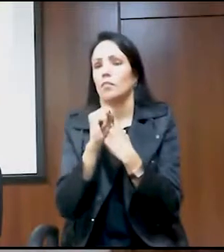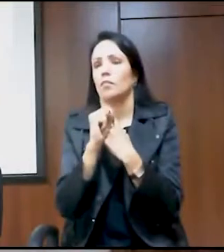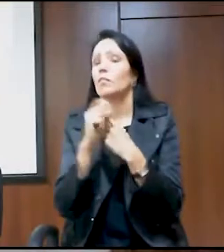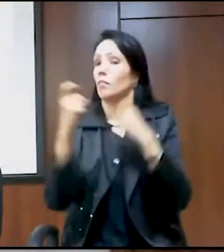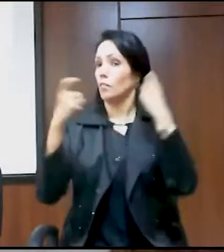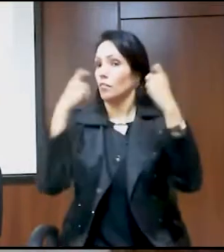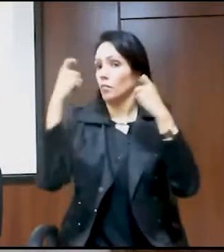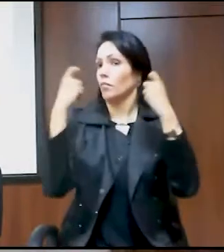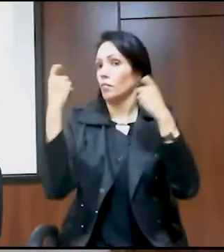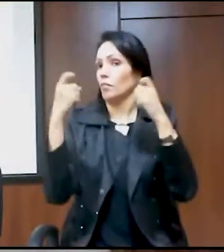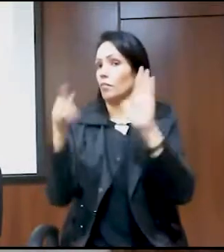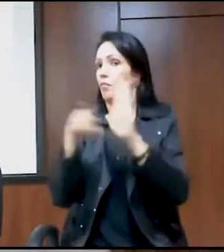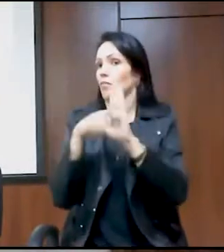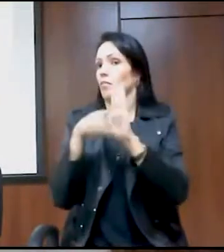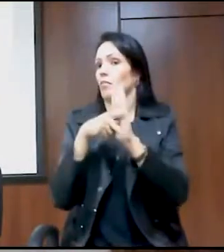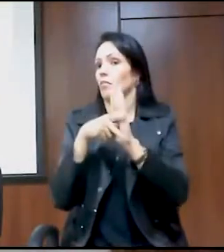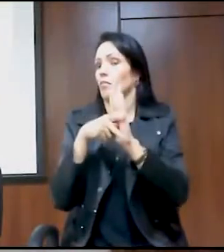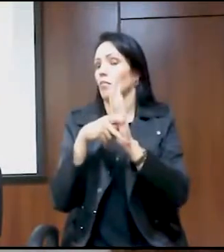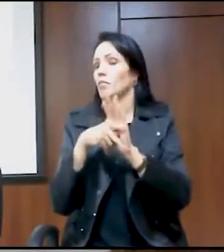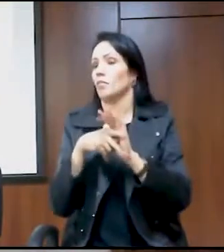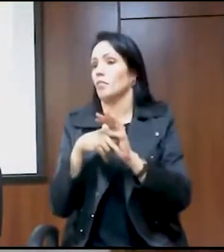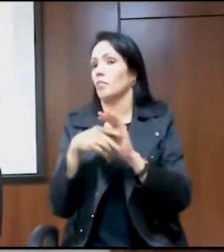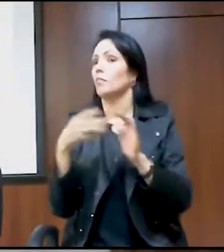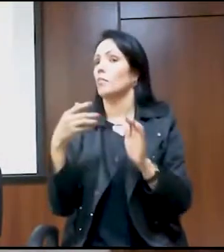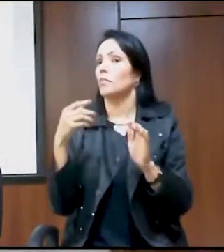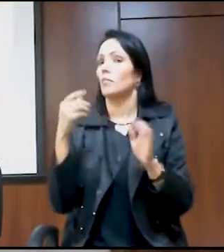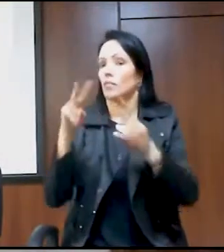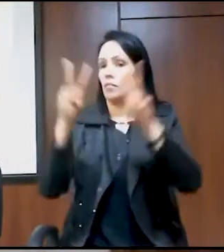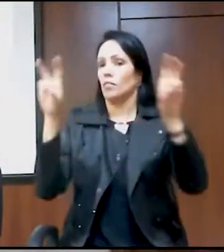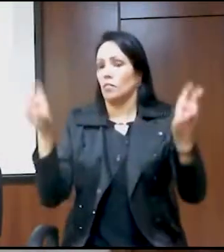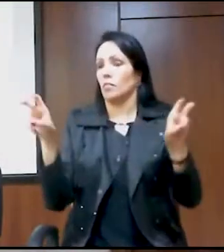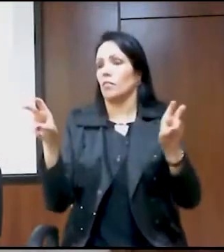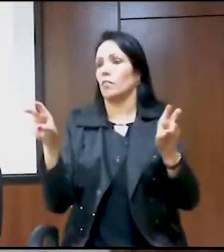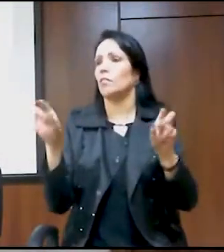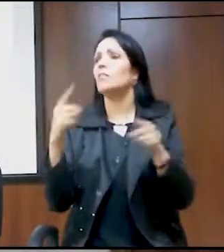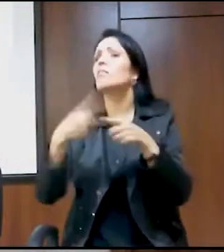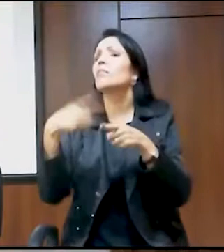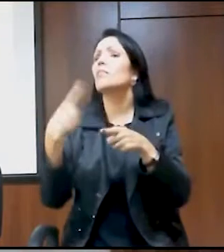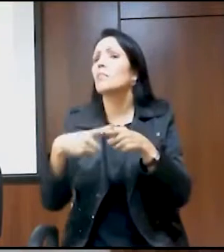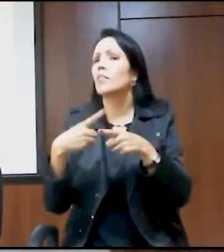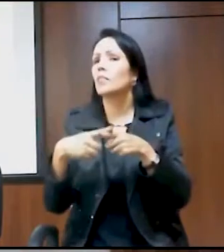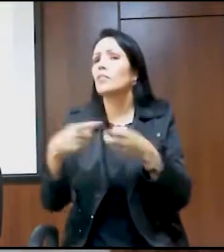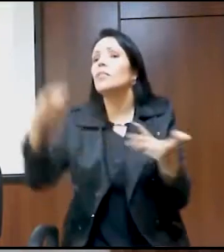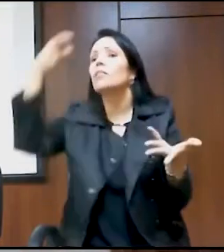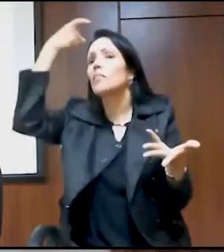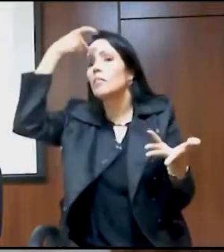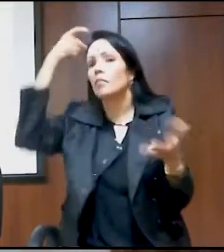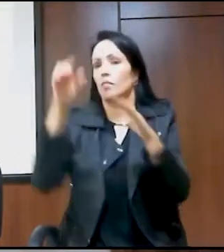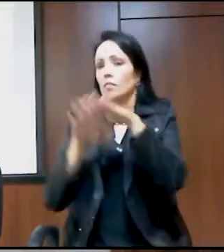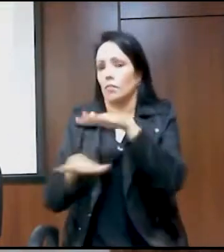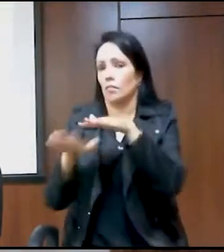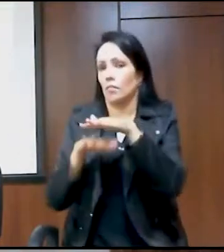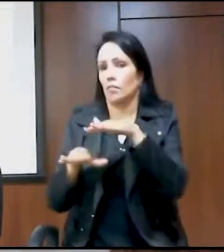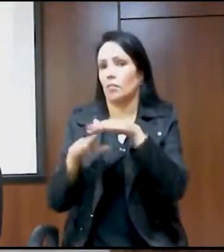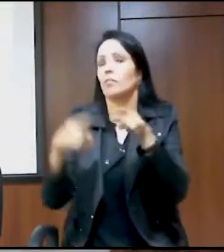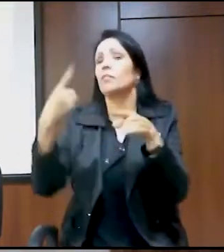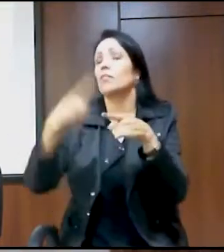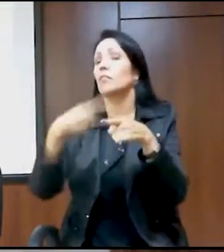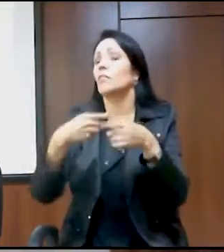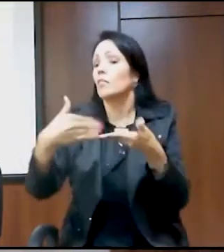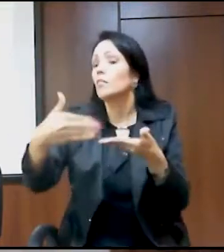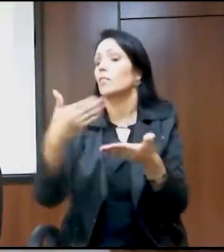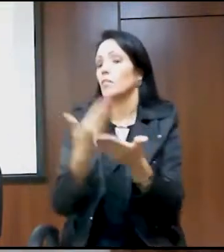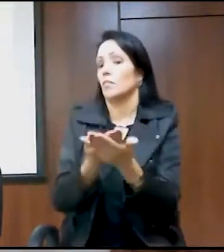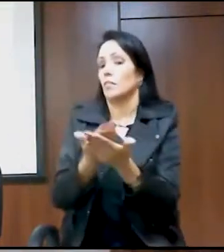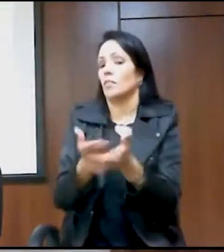acadêmica hoje, que a gente sempre faz uma ressalva, porque qual é o conceito de vulnerabilidade, quando a gente vai estudar, ele está